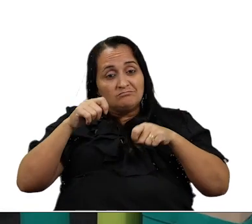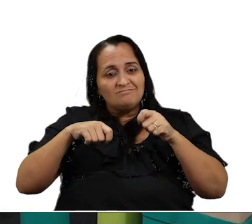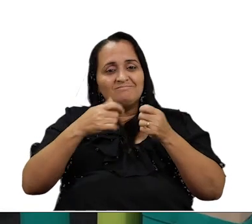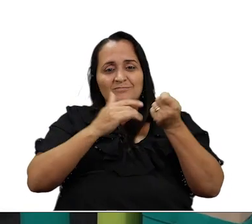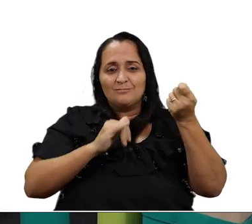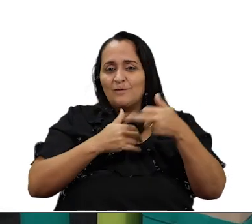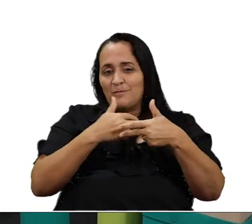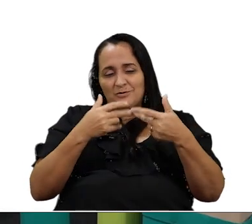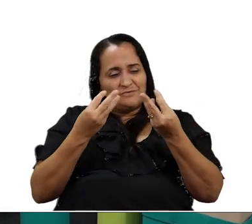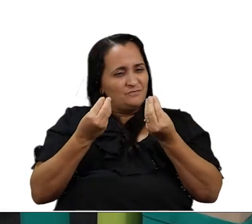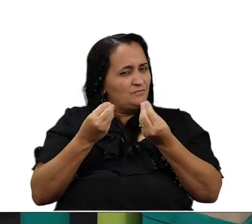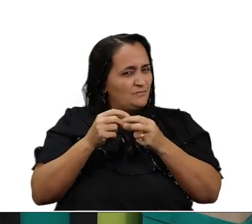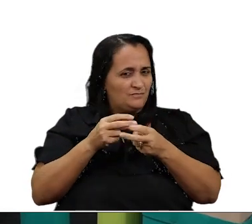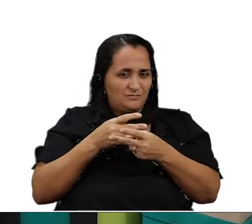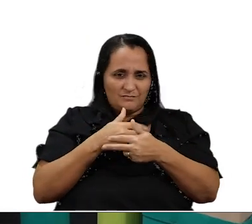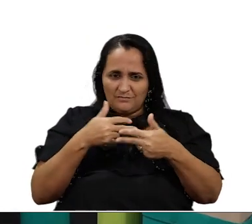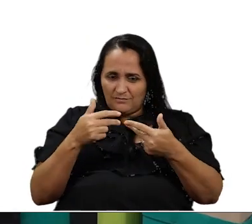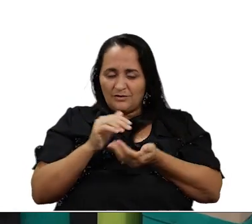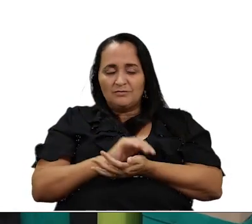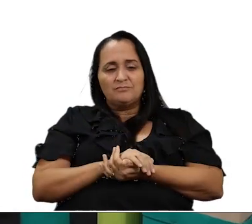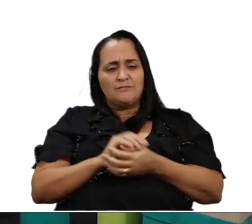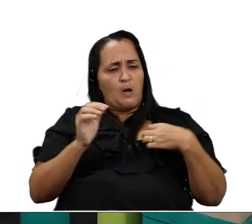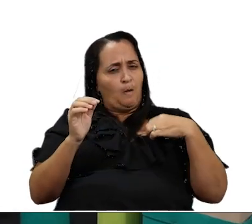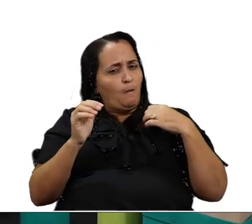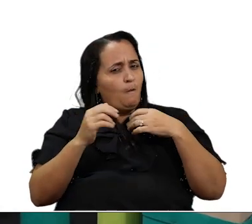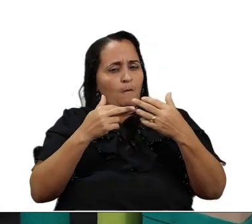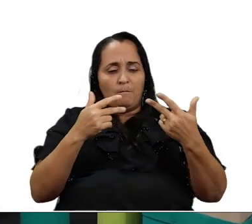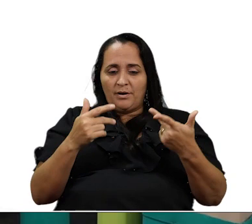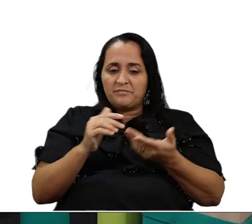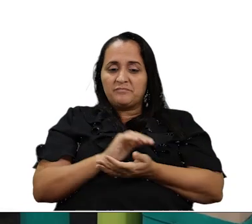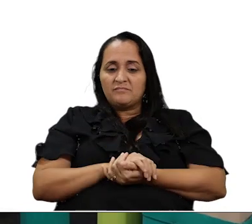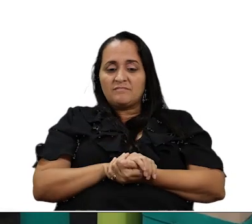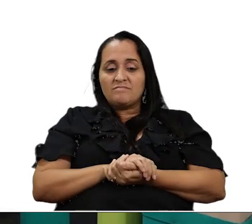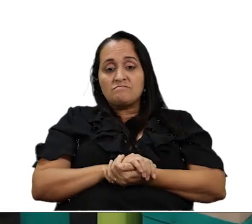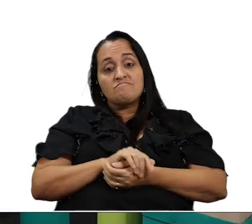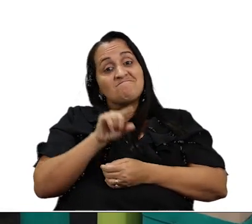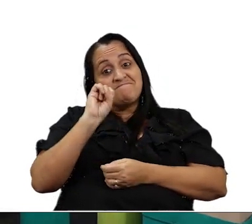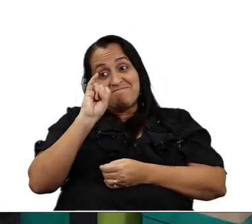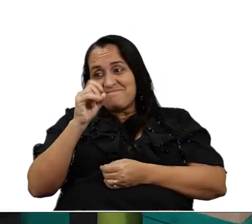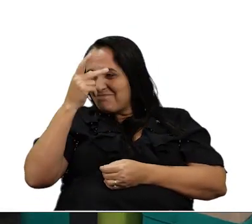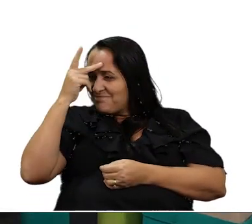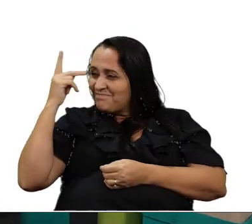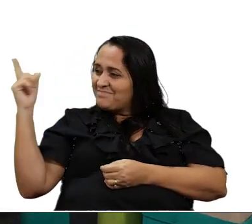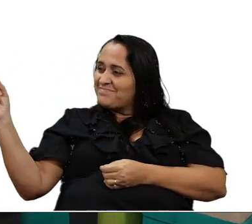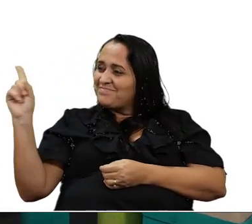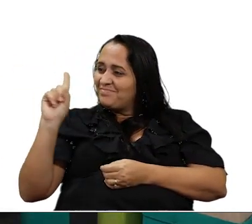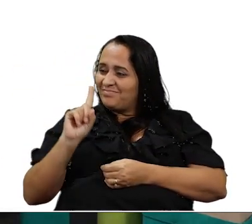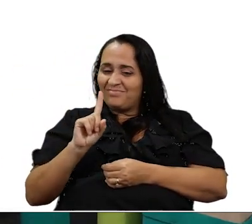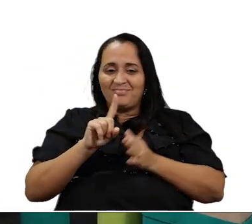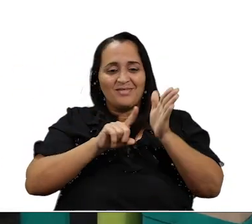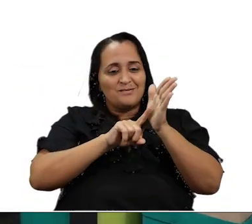de Salvador. Então, se alguém perguntar para você, você já tem grande parte da informação. A